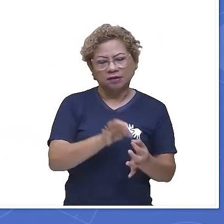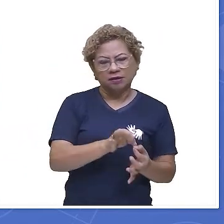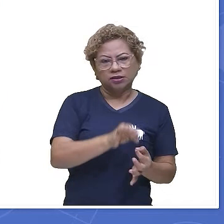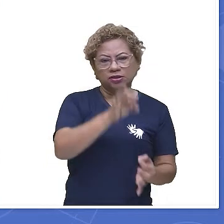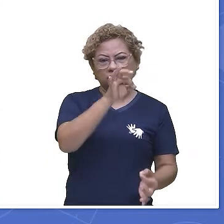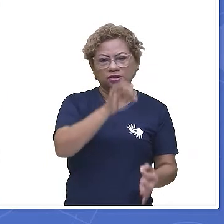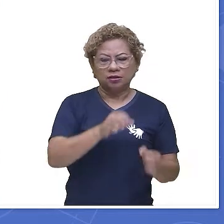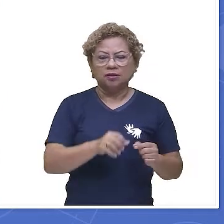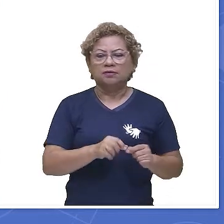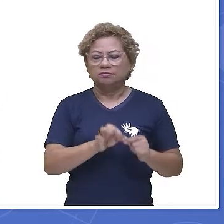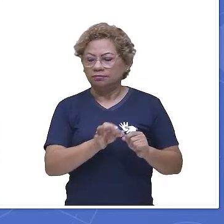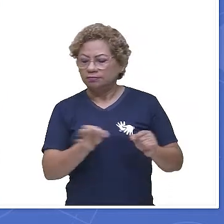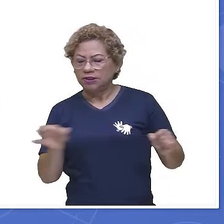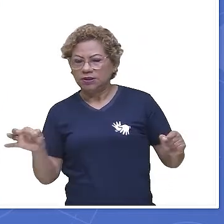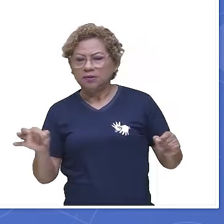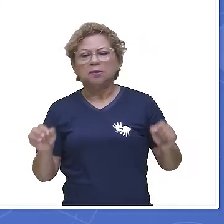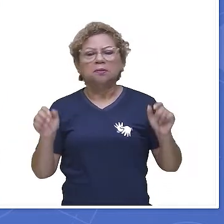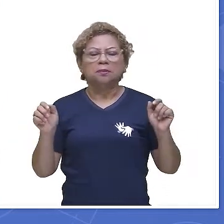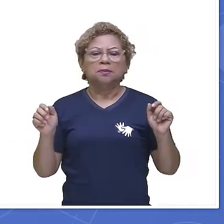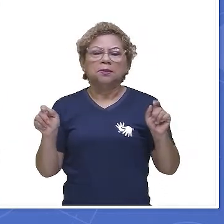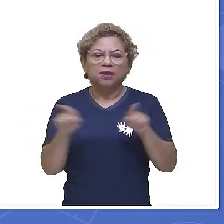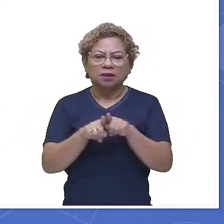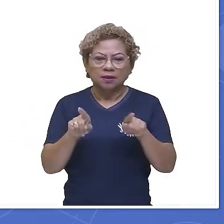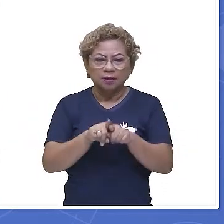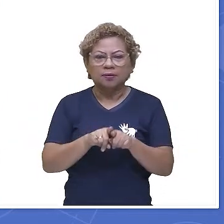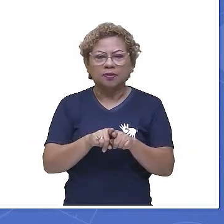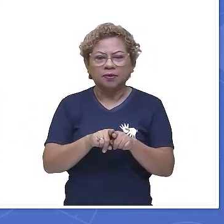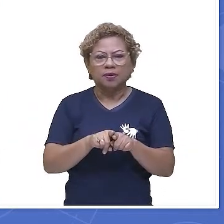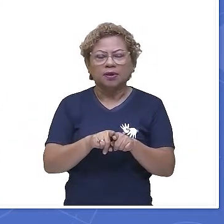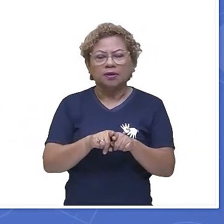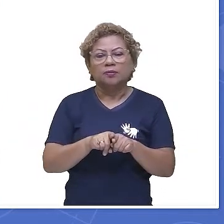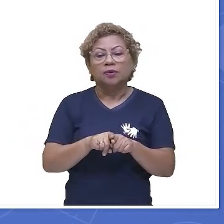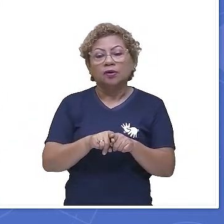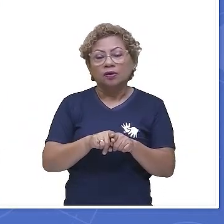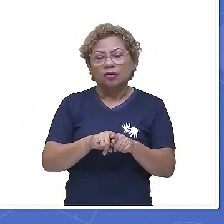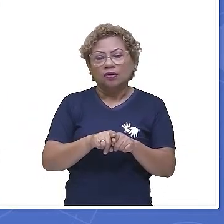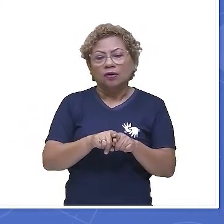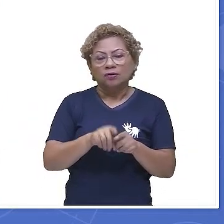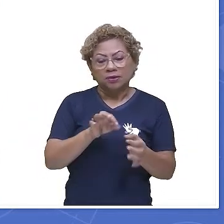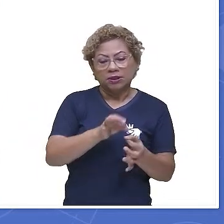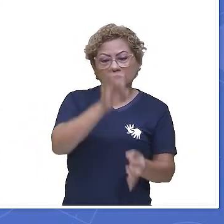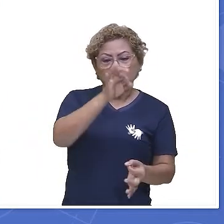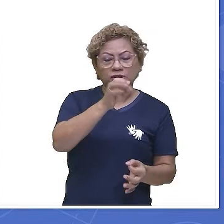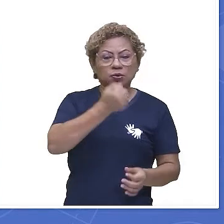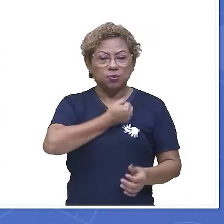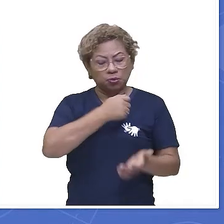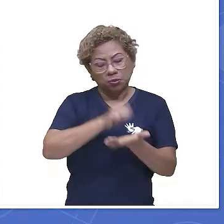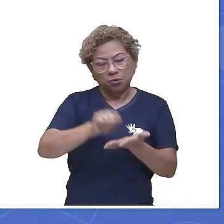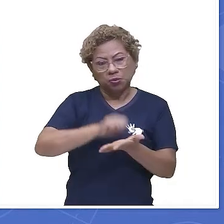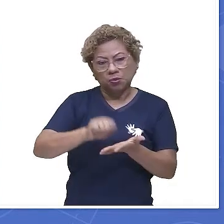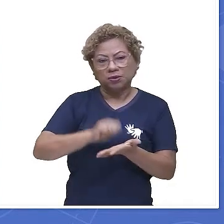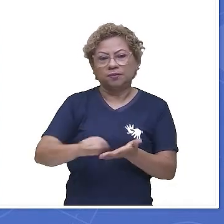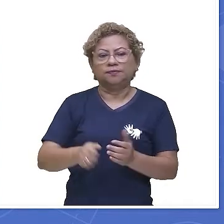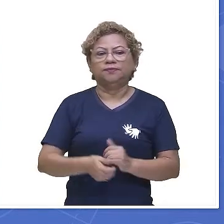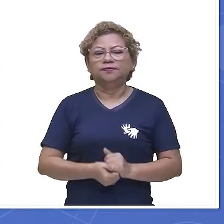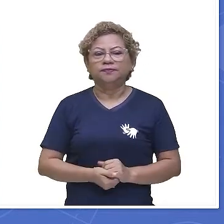eu posso mensurar essa grandeza através de um número e uma unidade de medida, tá certo? Então, o